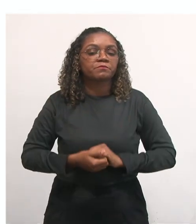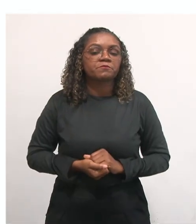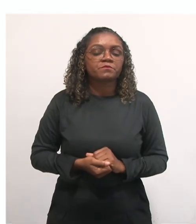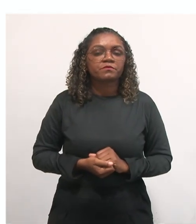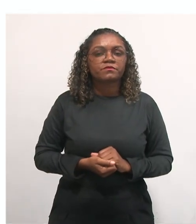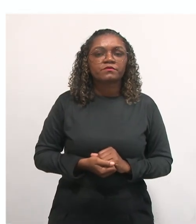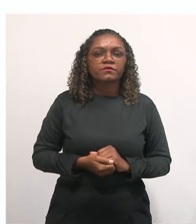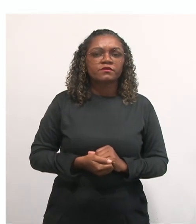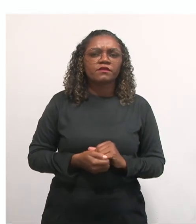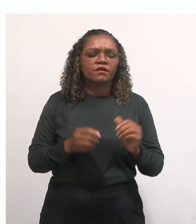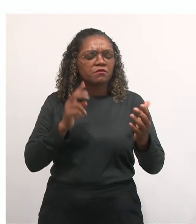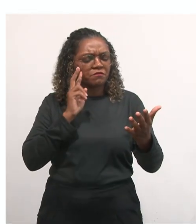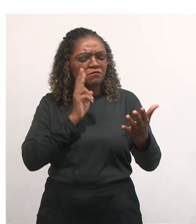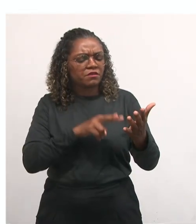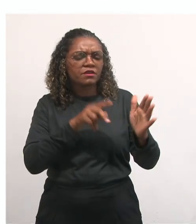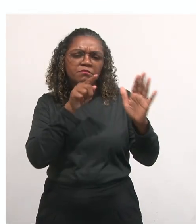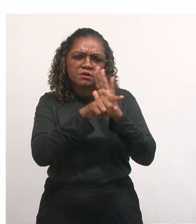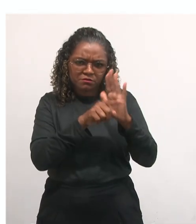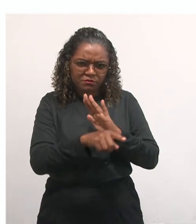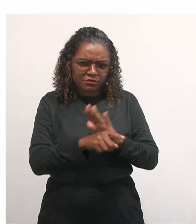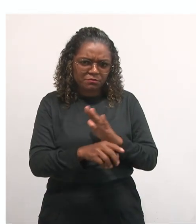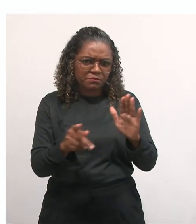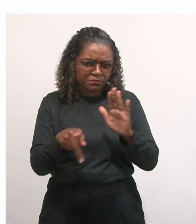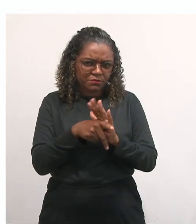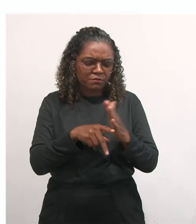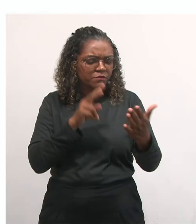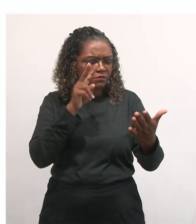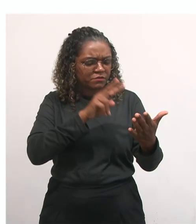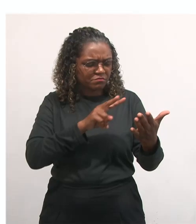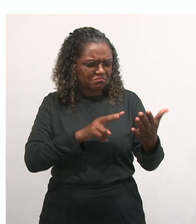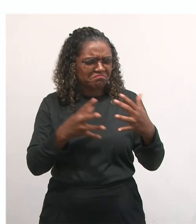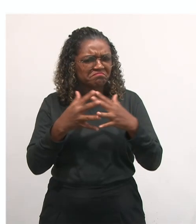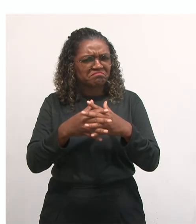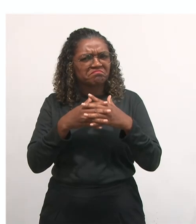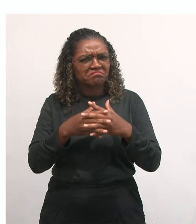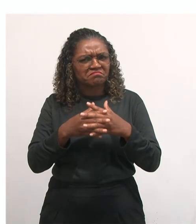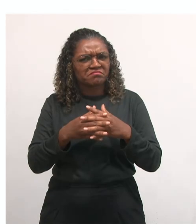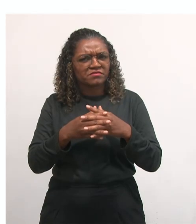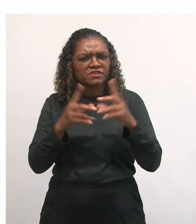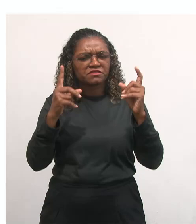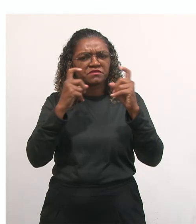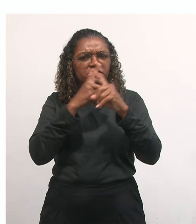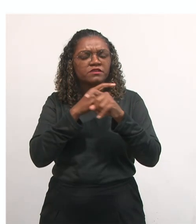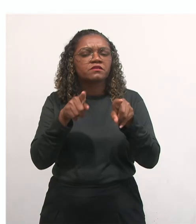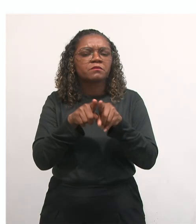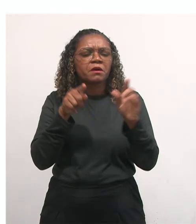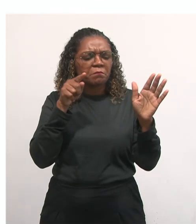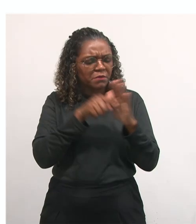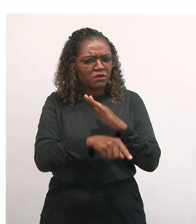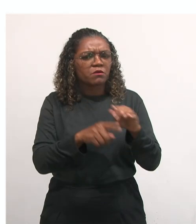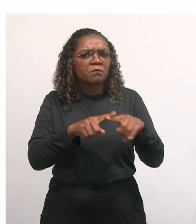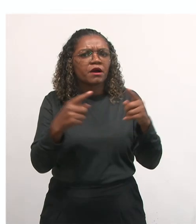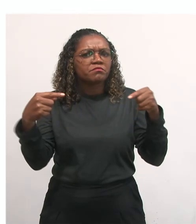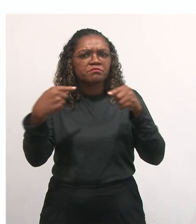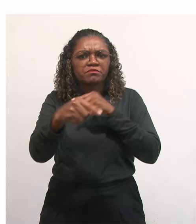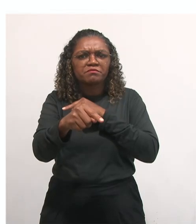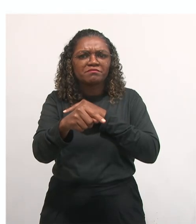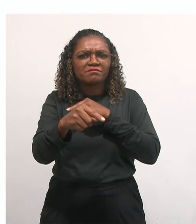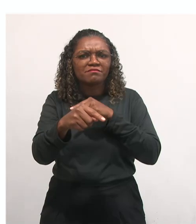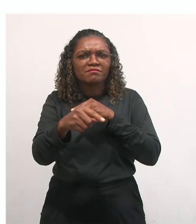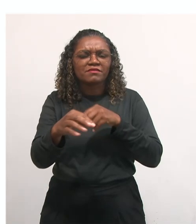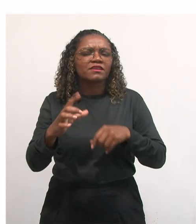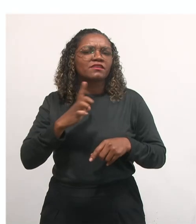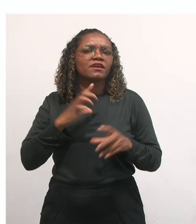você pega questionários, né, que às vezes tem bem muito complexos, às vezes vem umas perguntas que tem nada a ver, né? E aí você vê que foge um pouco